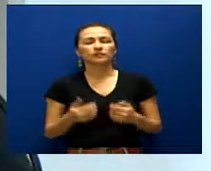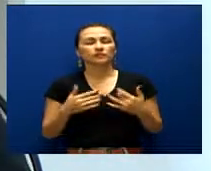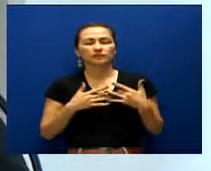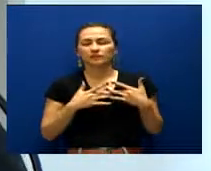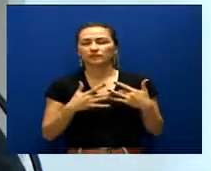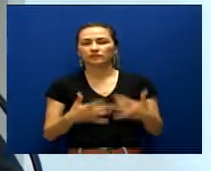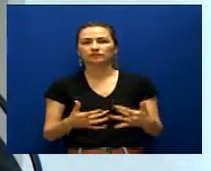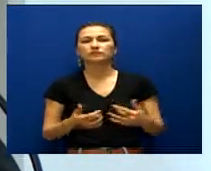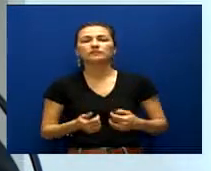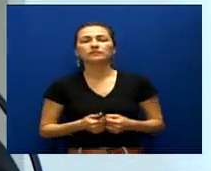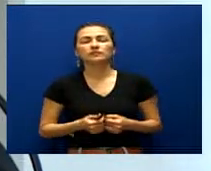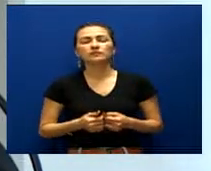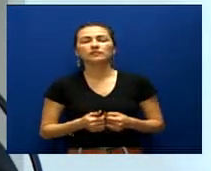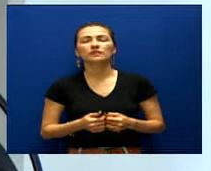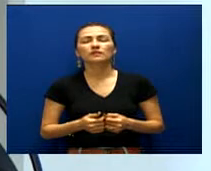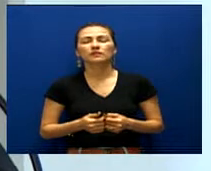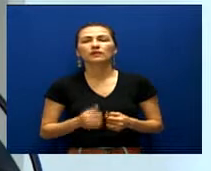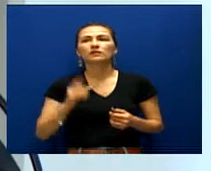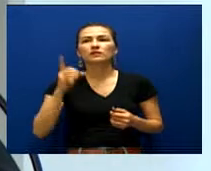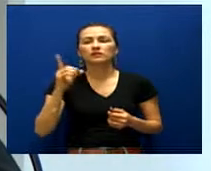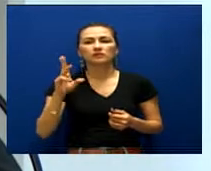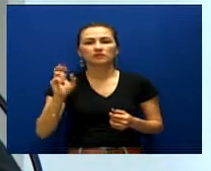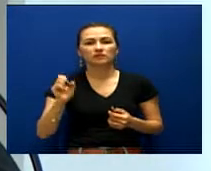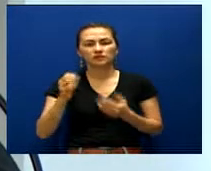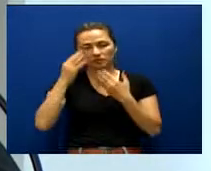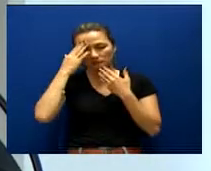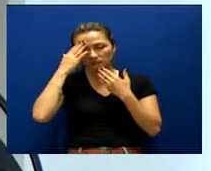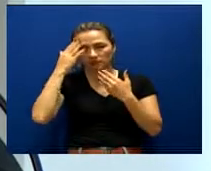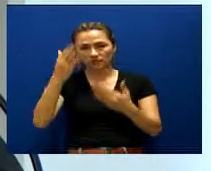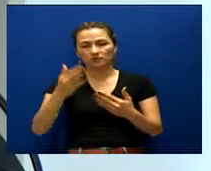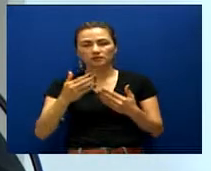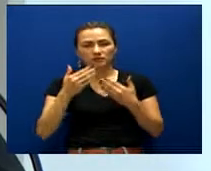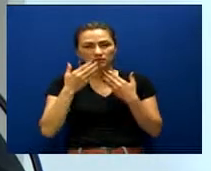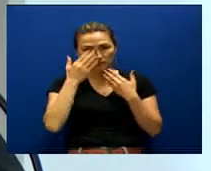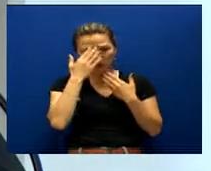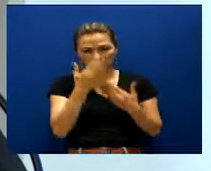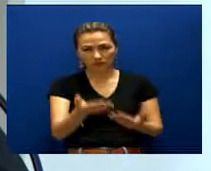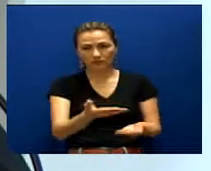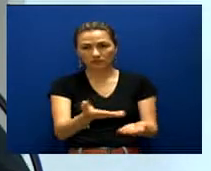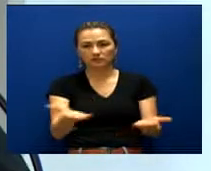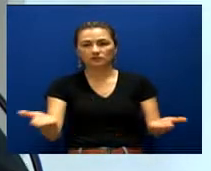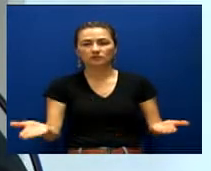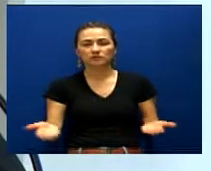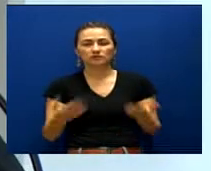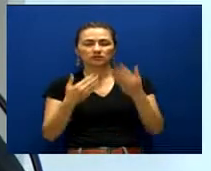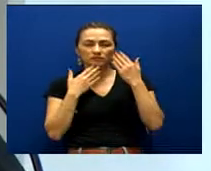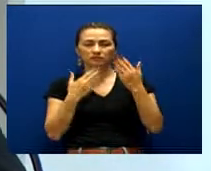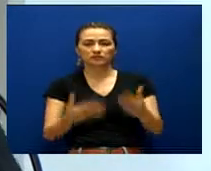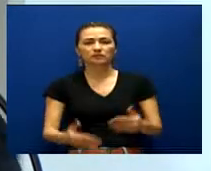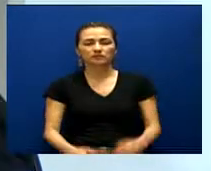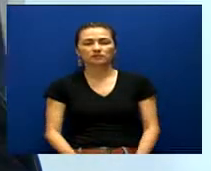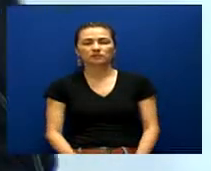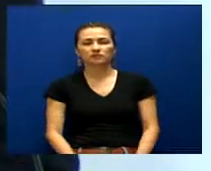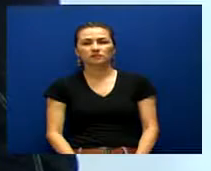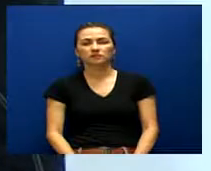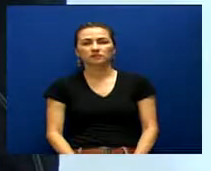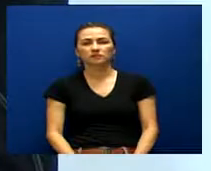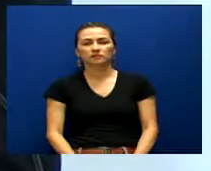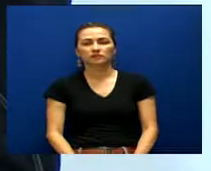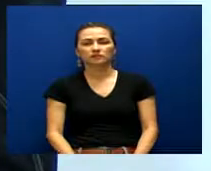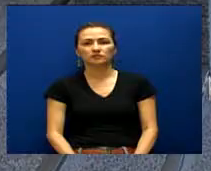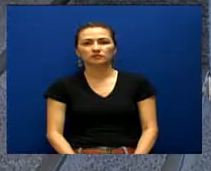dispostos. Agradeço a Deus por tudo e agradeço aos senhores por essa oportunidade. Muito obrigado.